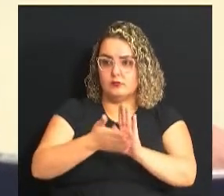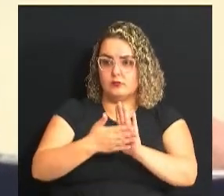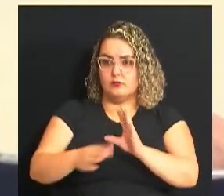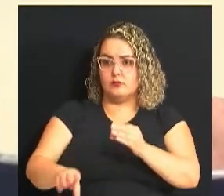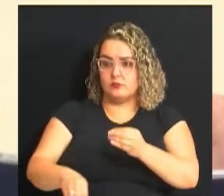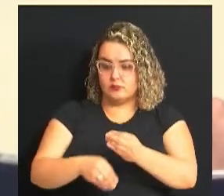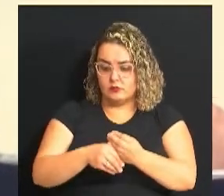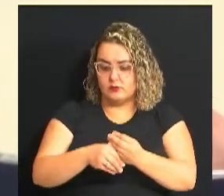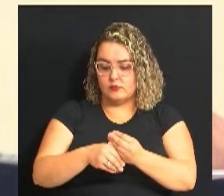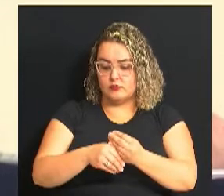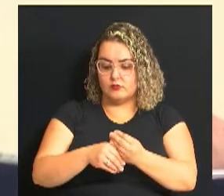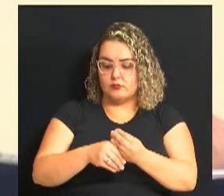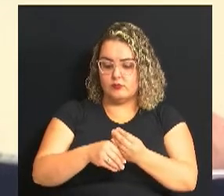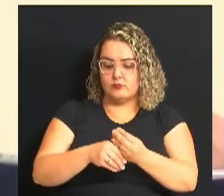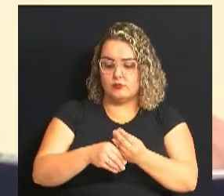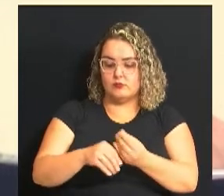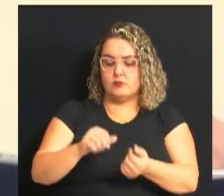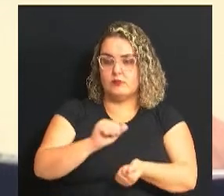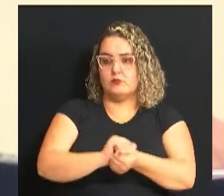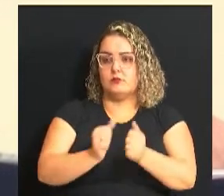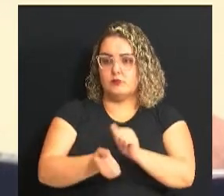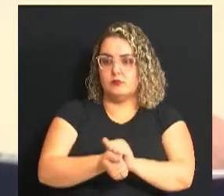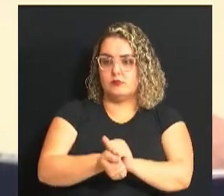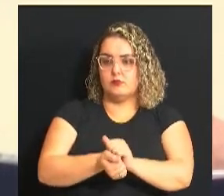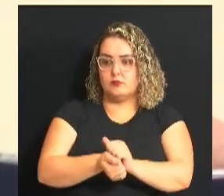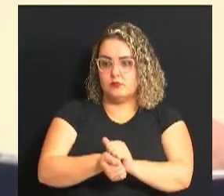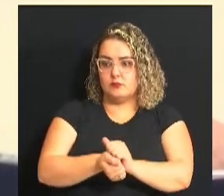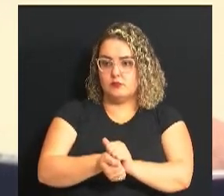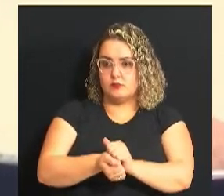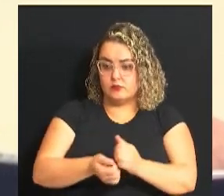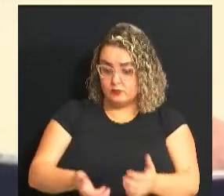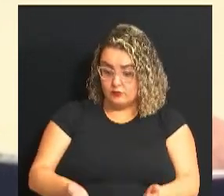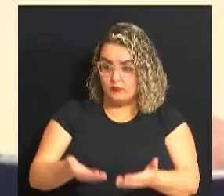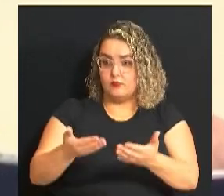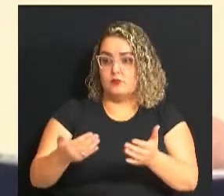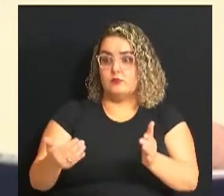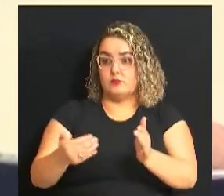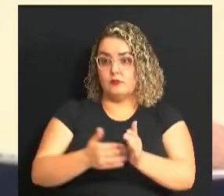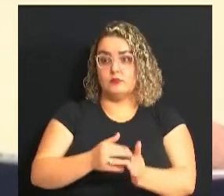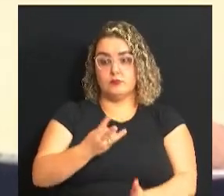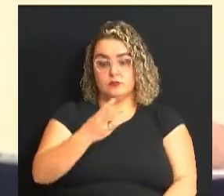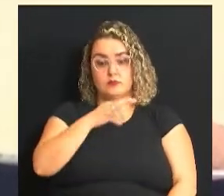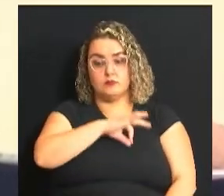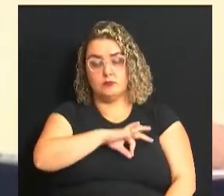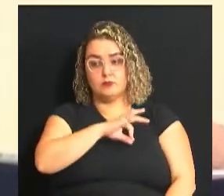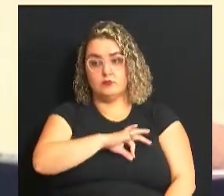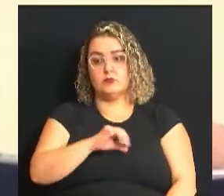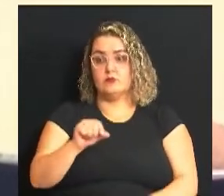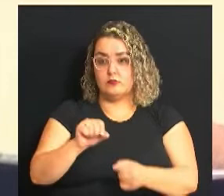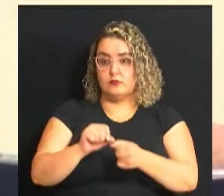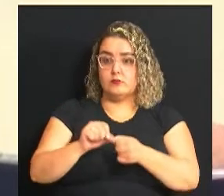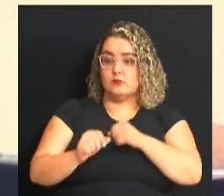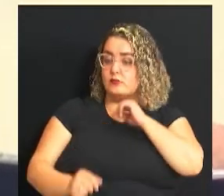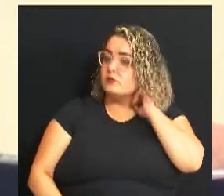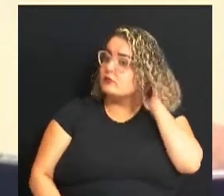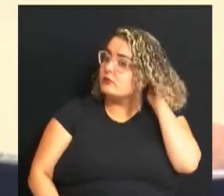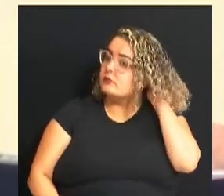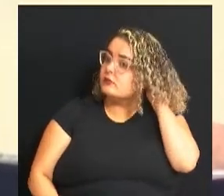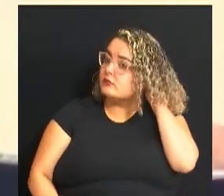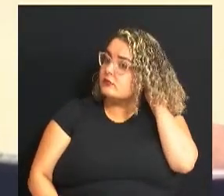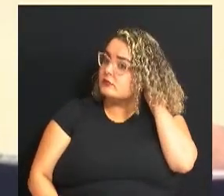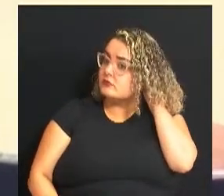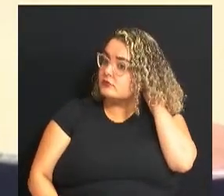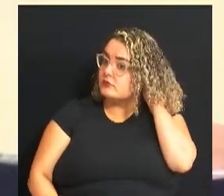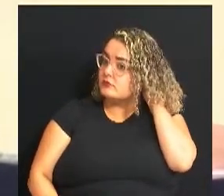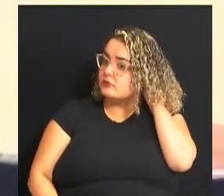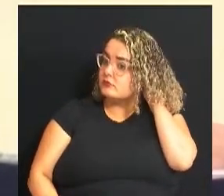para ajustar e elevar essa regularização para até 3 salários mínimos e fazer o alinhamento com a